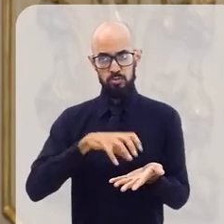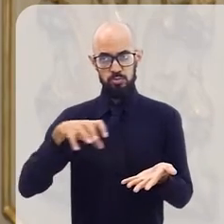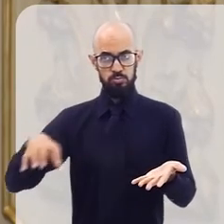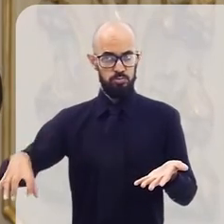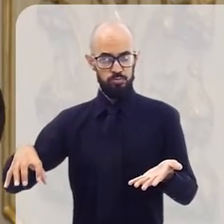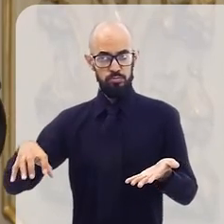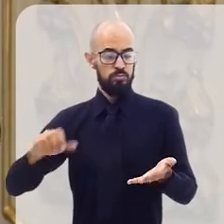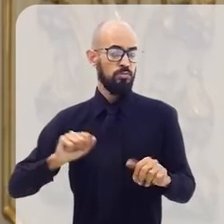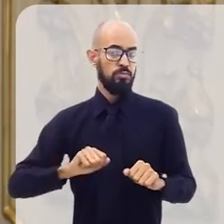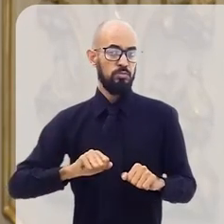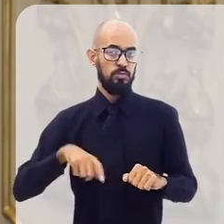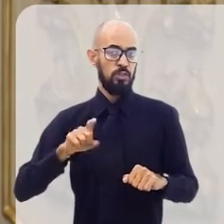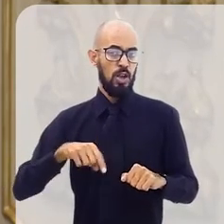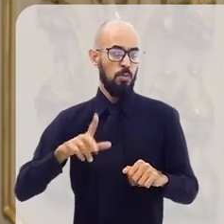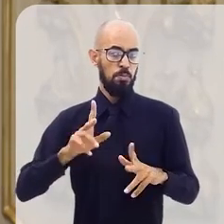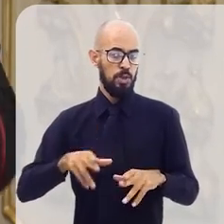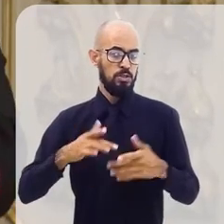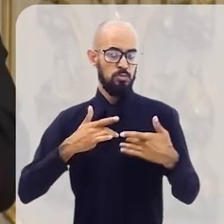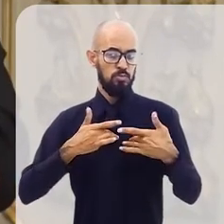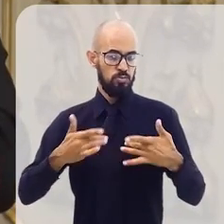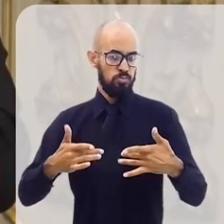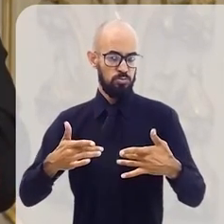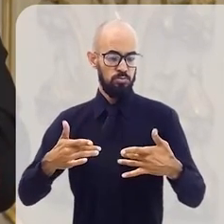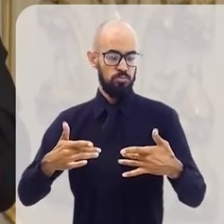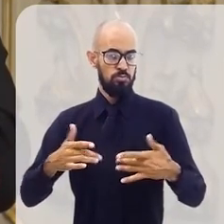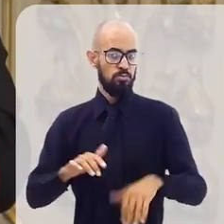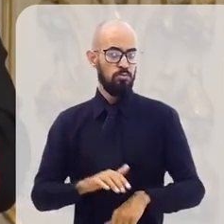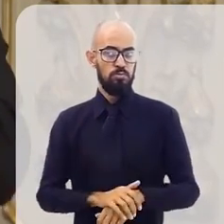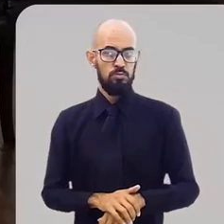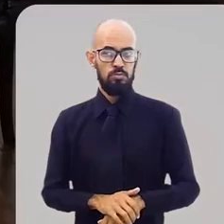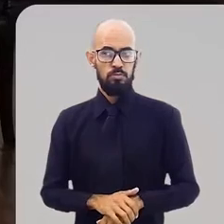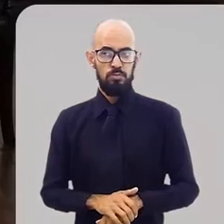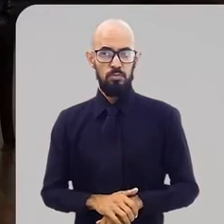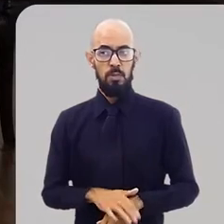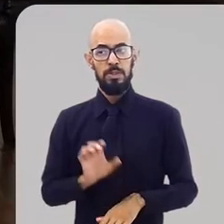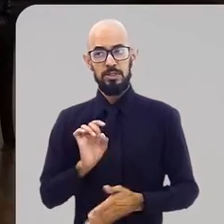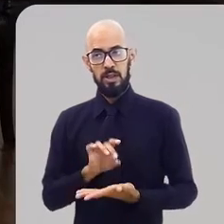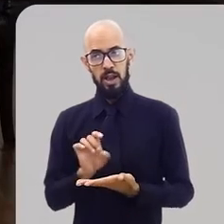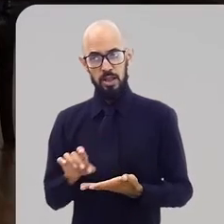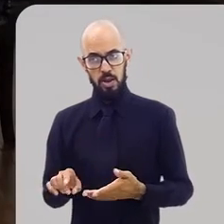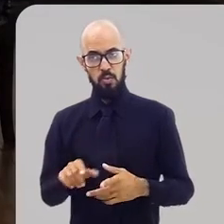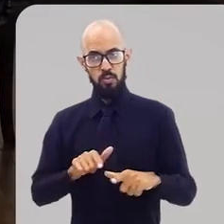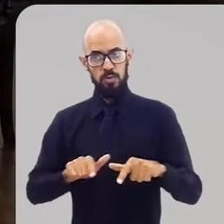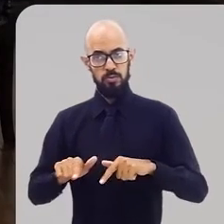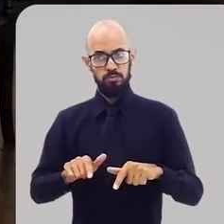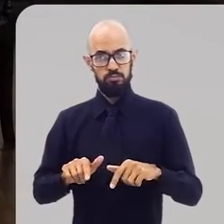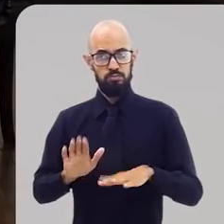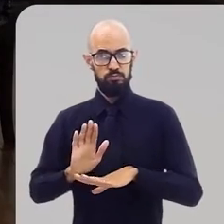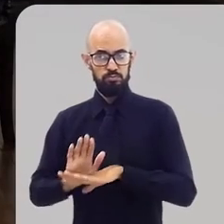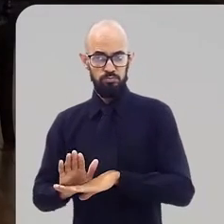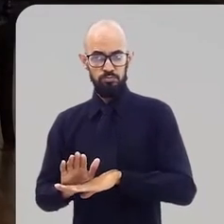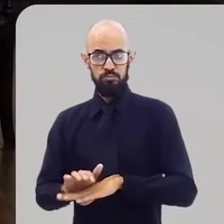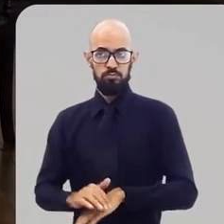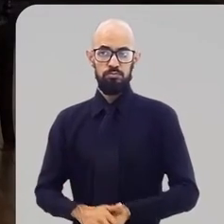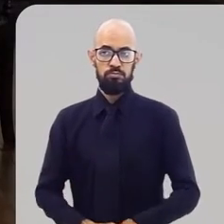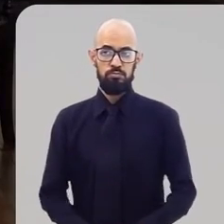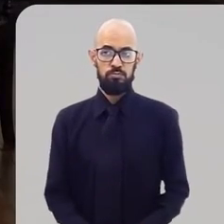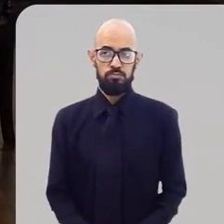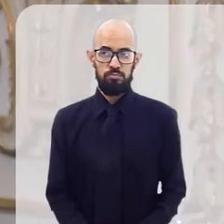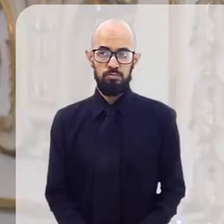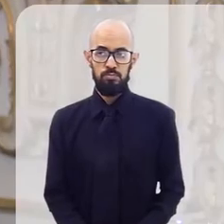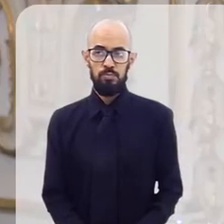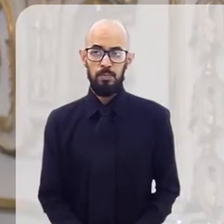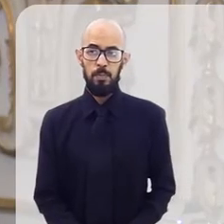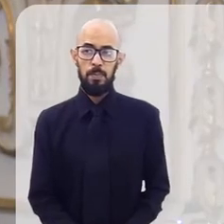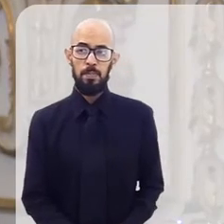área é o mesmo carisma e que é o Carisma da qualidade é mas cada um atendendo o Mário